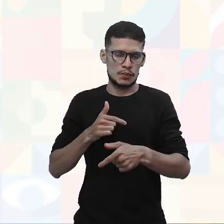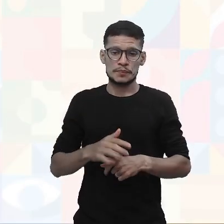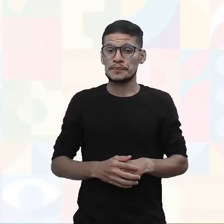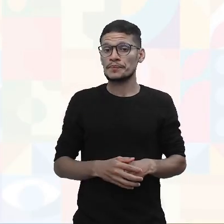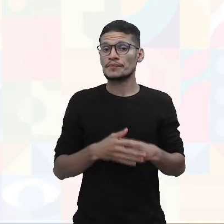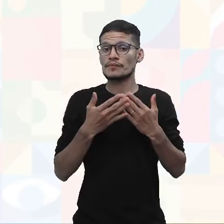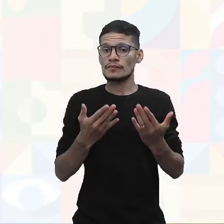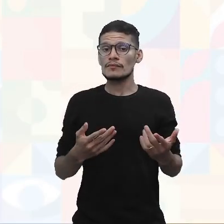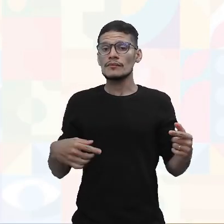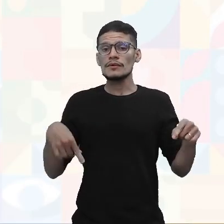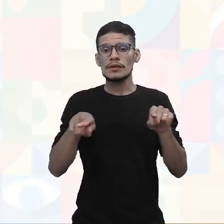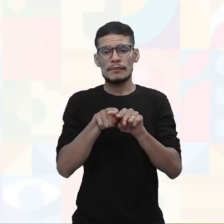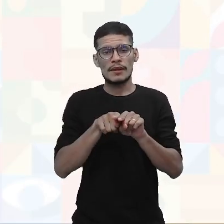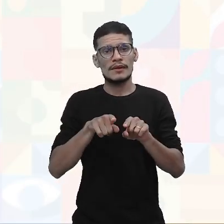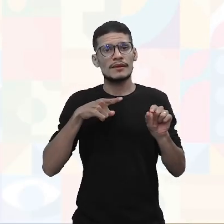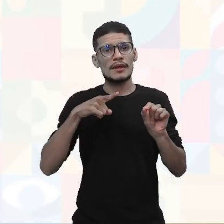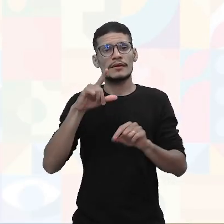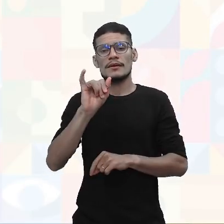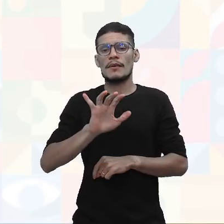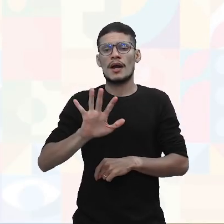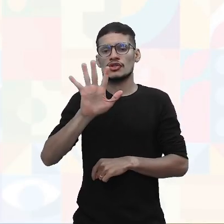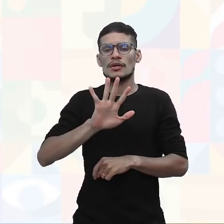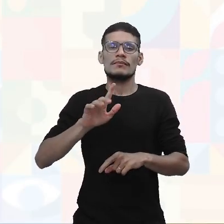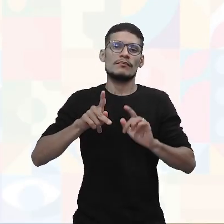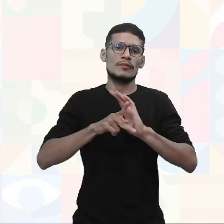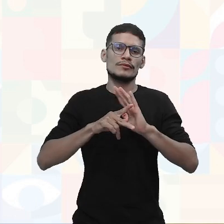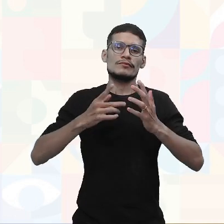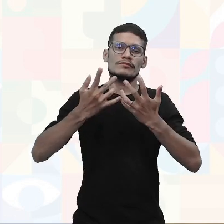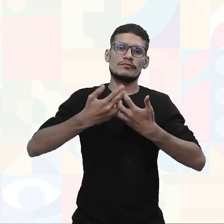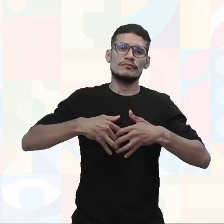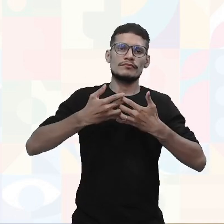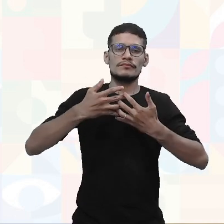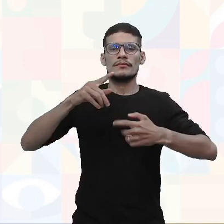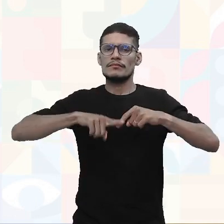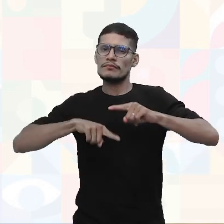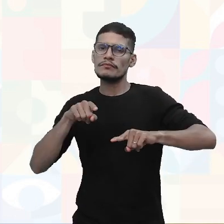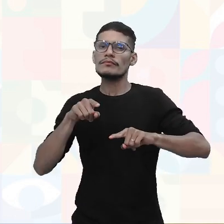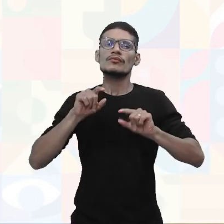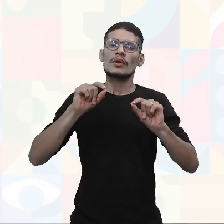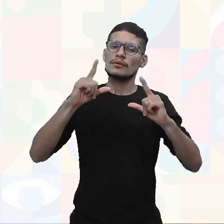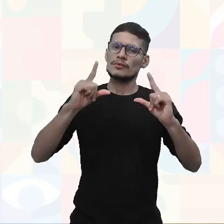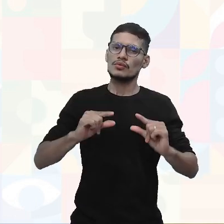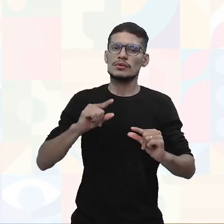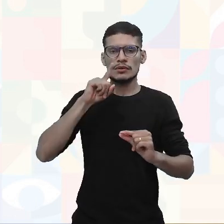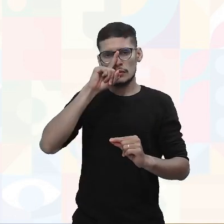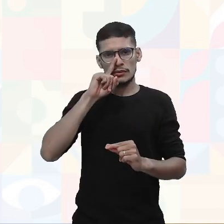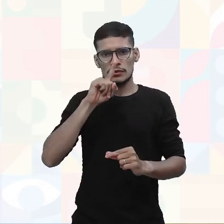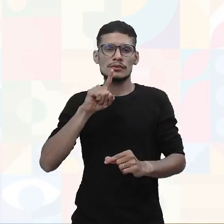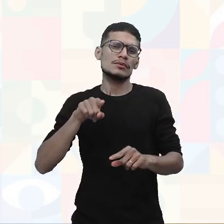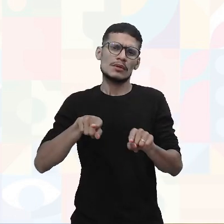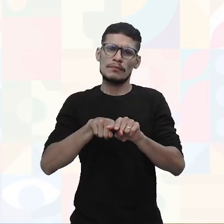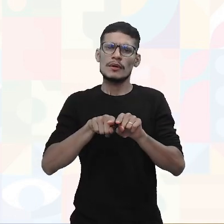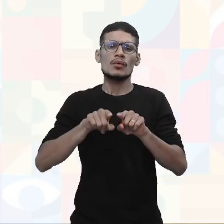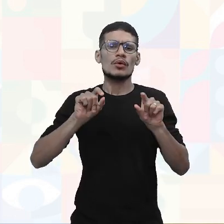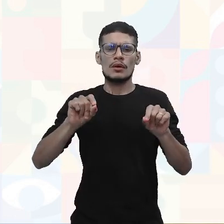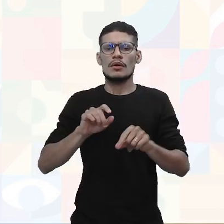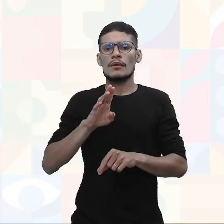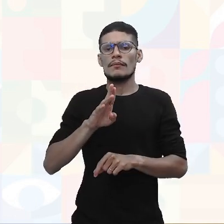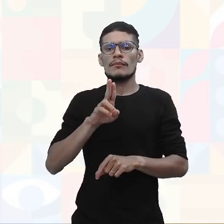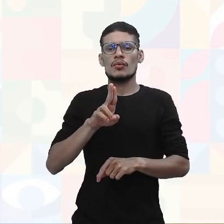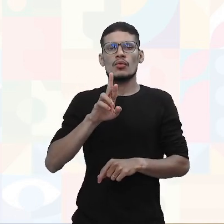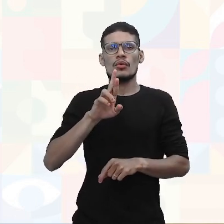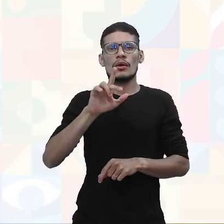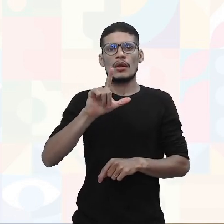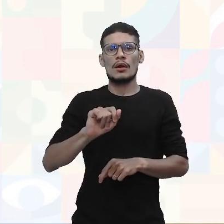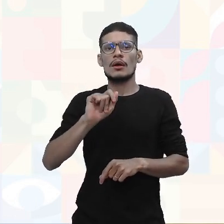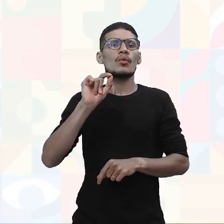ter também nessas máquinas e equipamentos para minimizar esses riscos e impossibilitar uma situação importante, que é a burla, que seria o quê? A